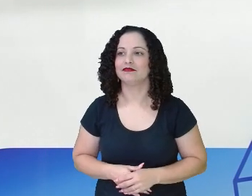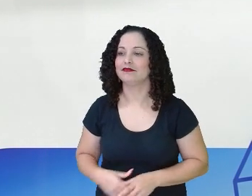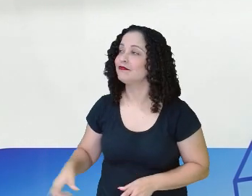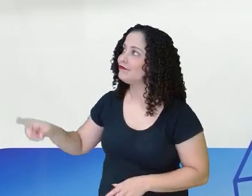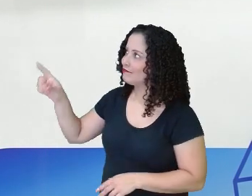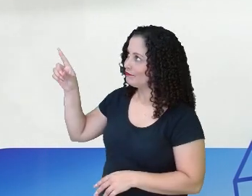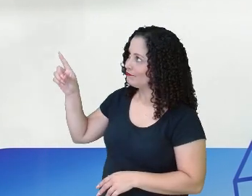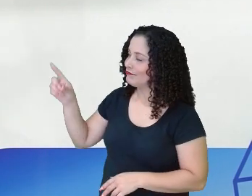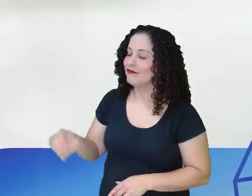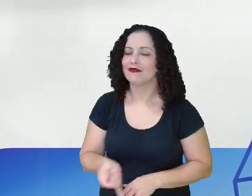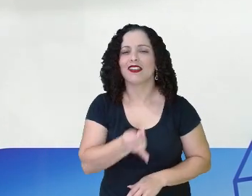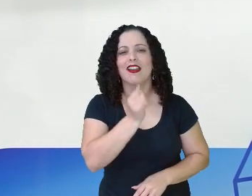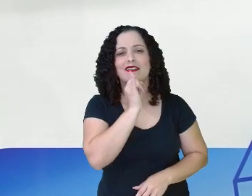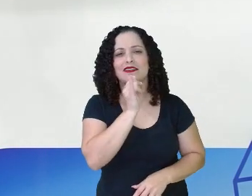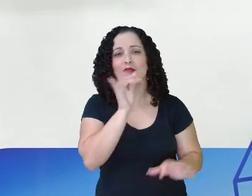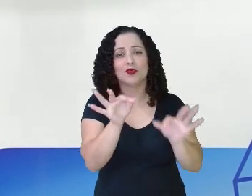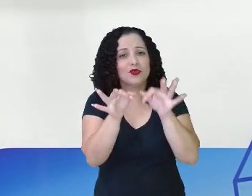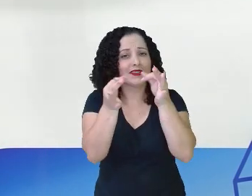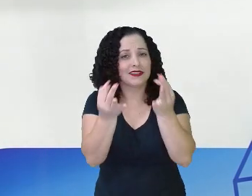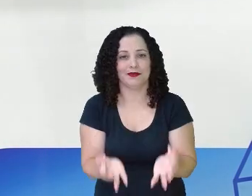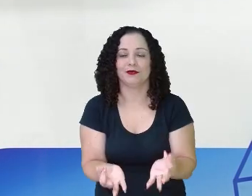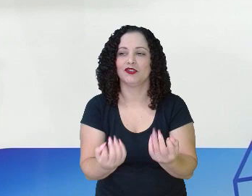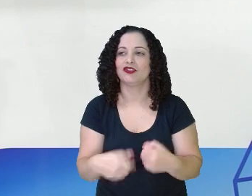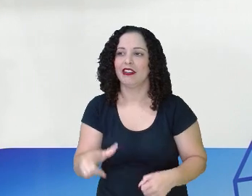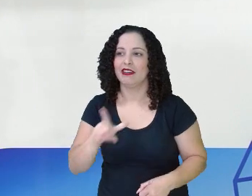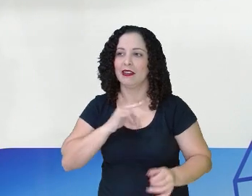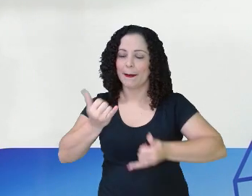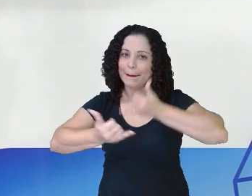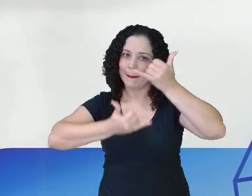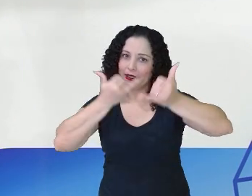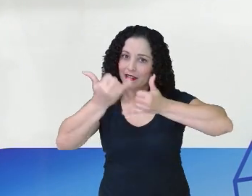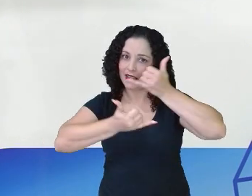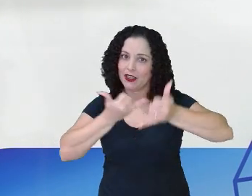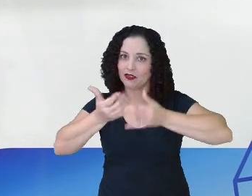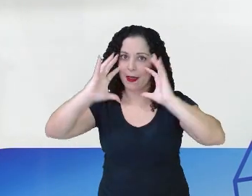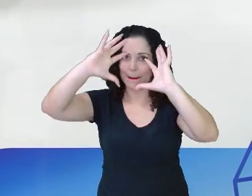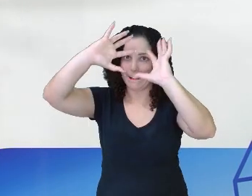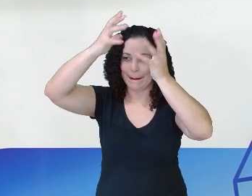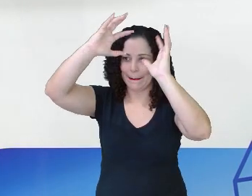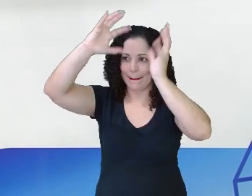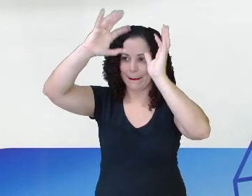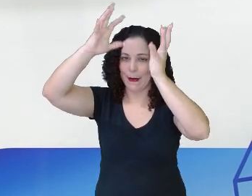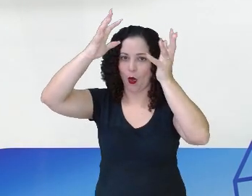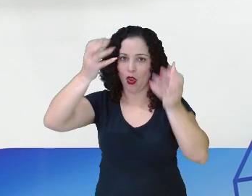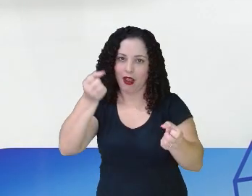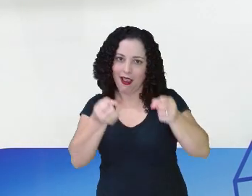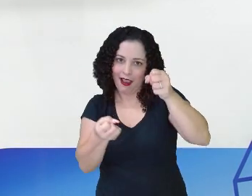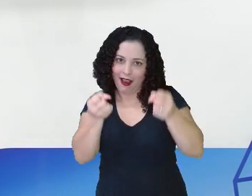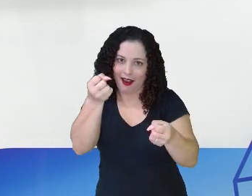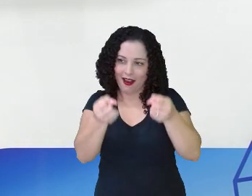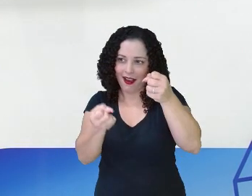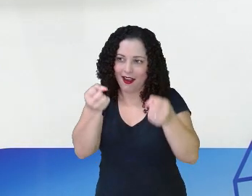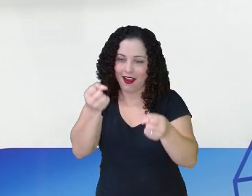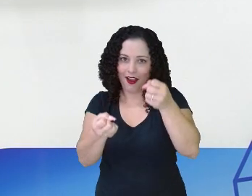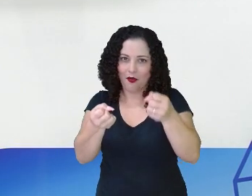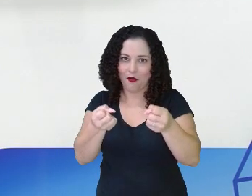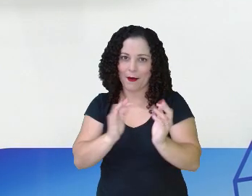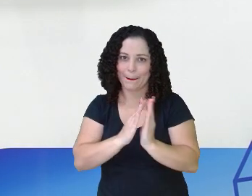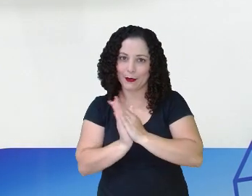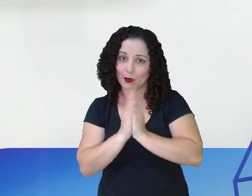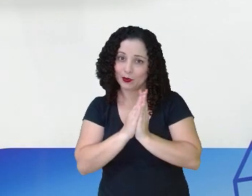tenho outro exemplo simples, né? Eu tive brinquedos diferentes e encontrei os